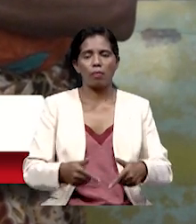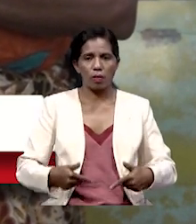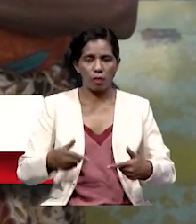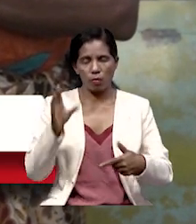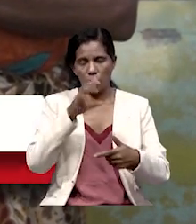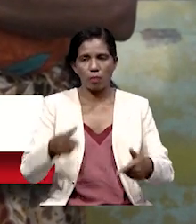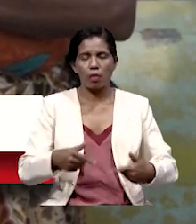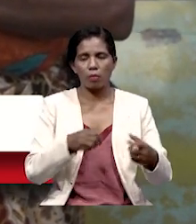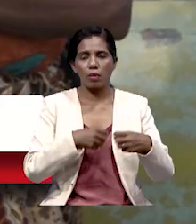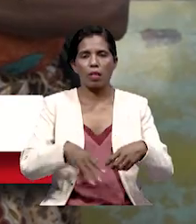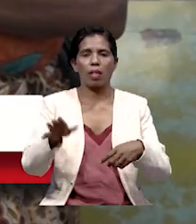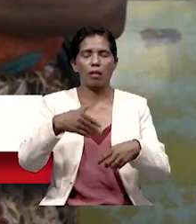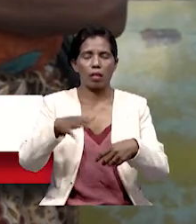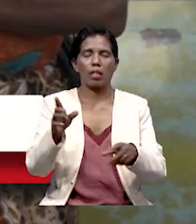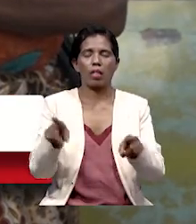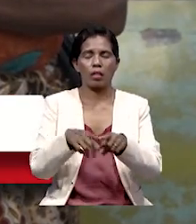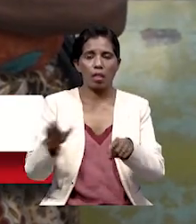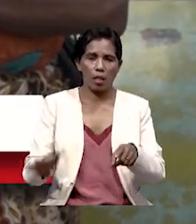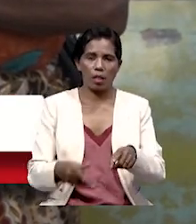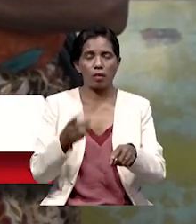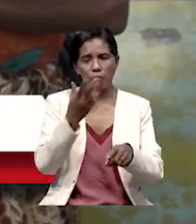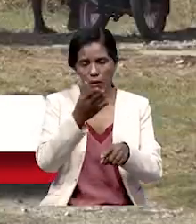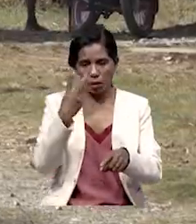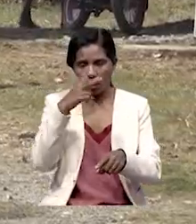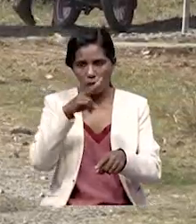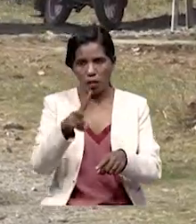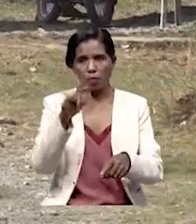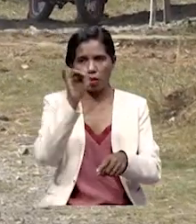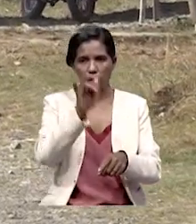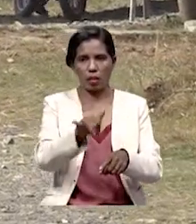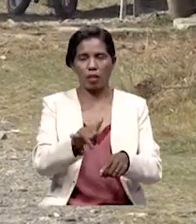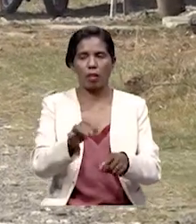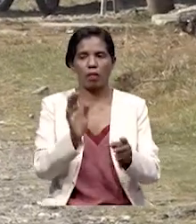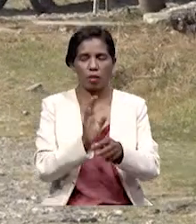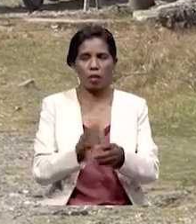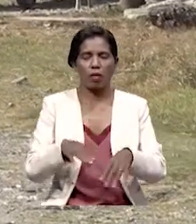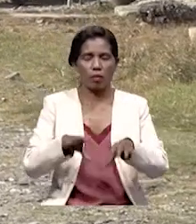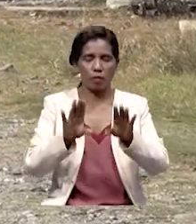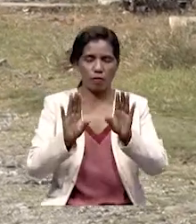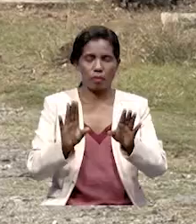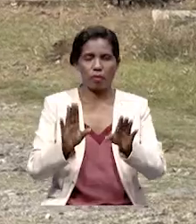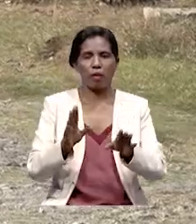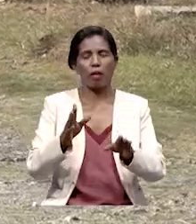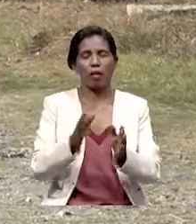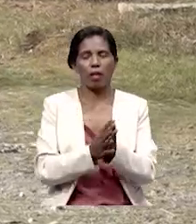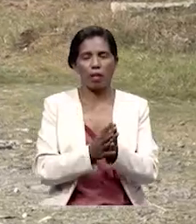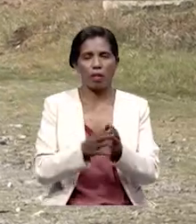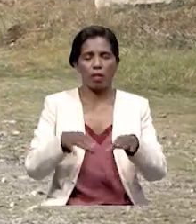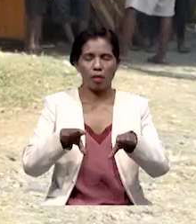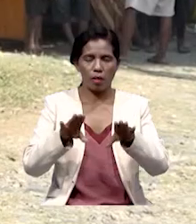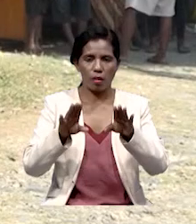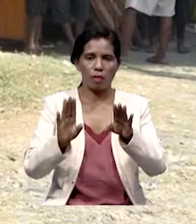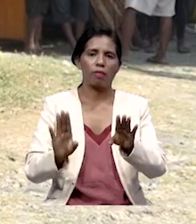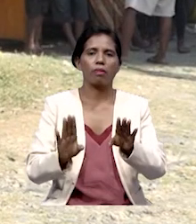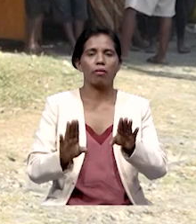ami ansa asu tengi se itabo se tengi hanoi tamriana hau mai hela hene hau di filalima fa rota fa mina fa harmari fa be